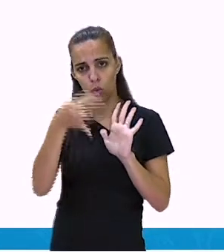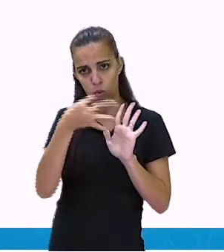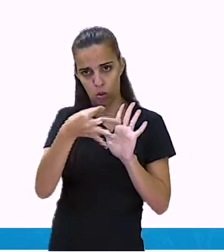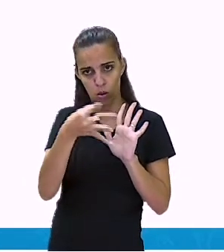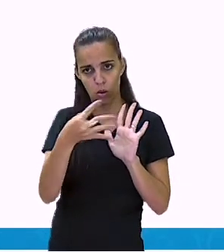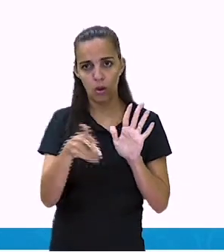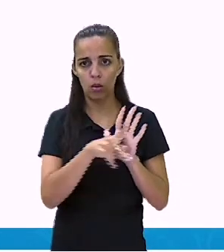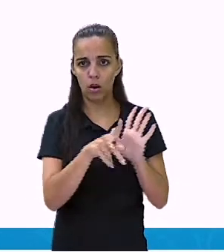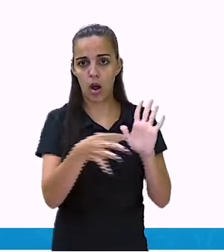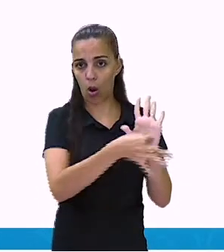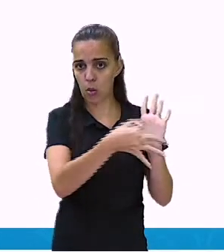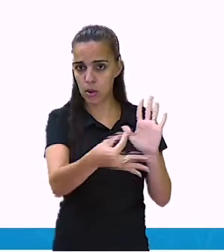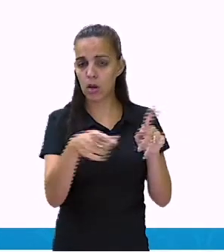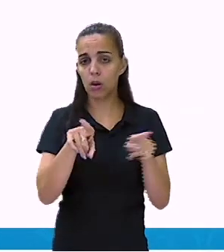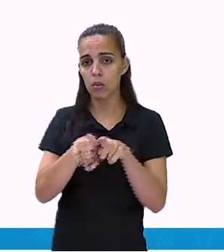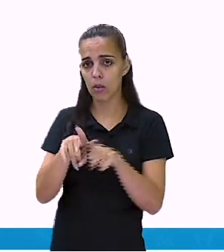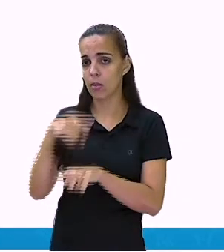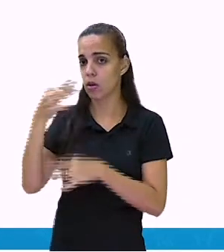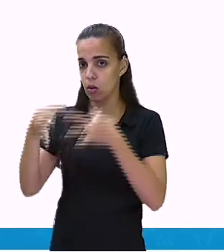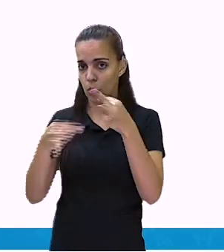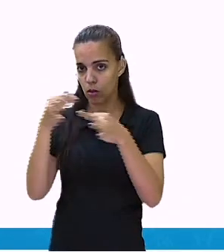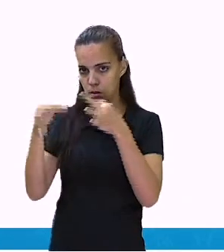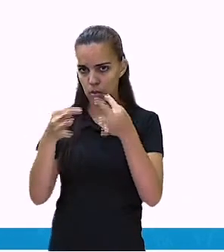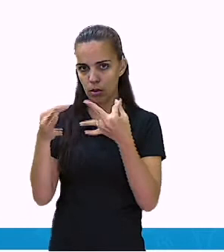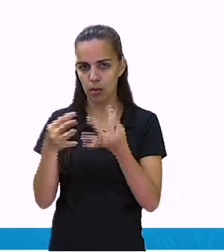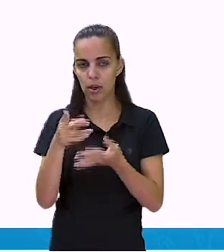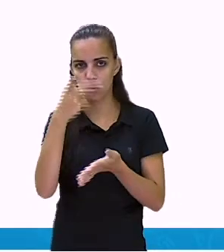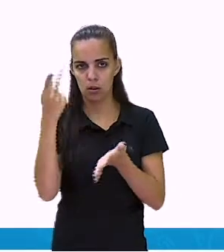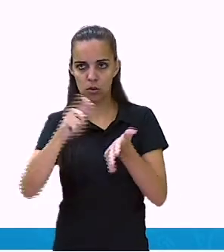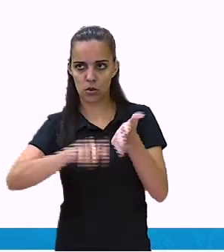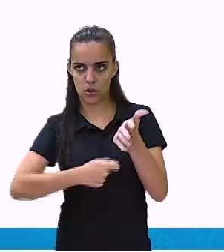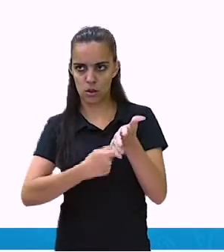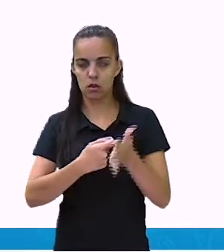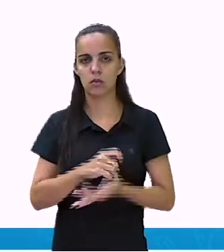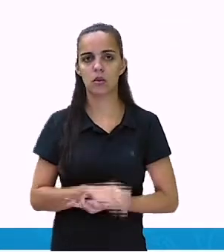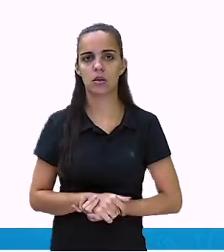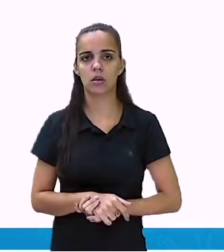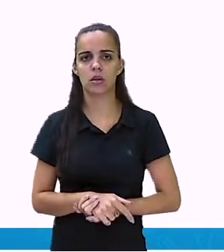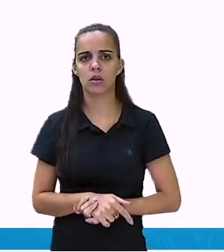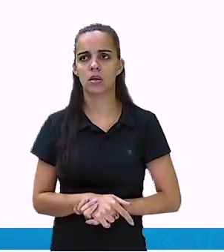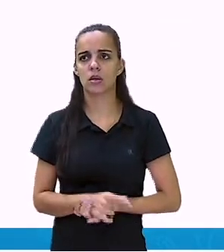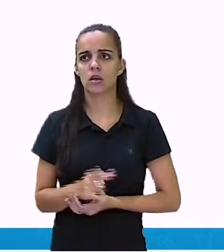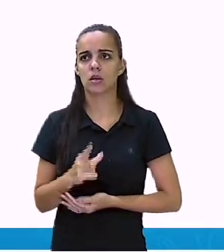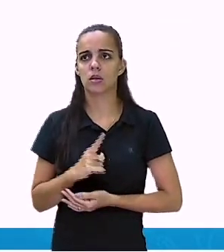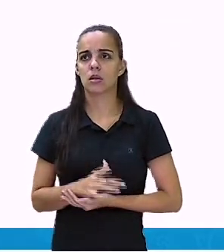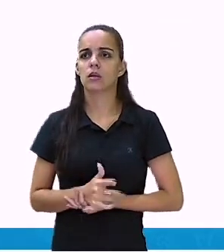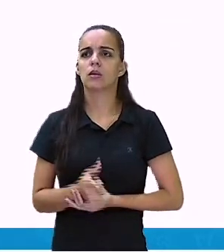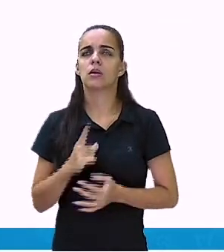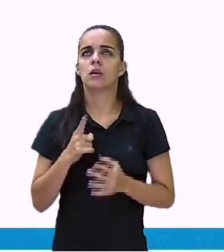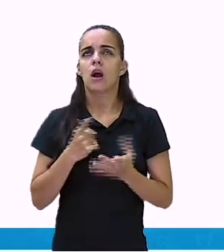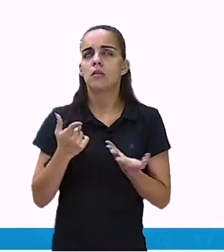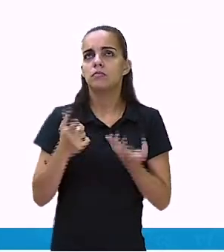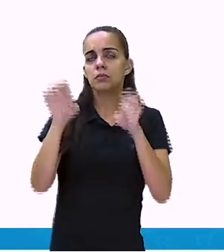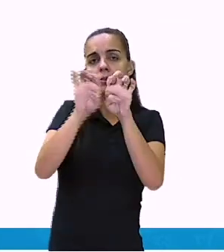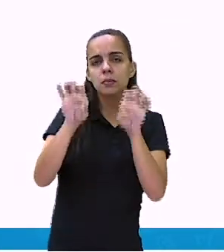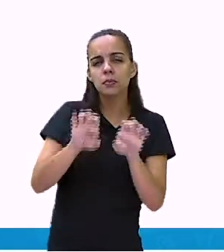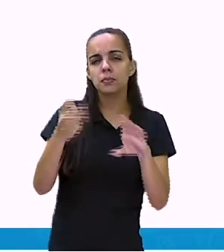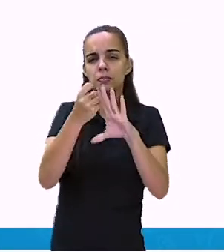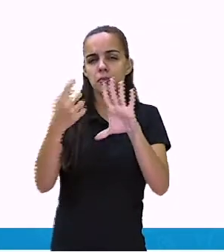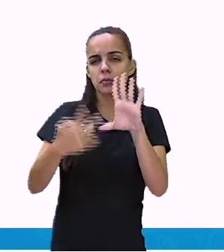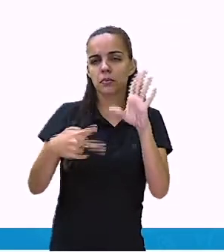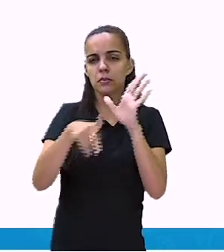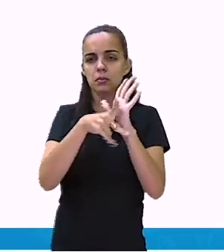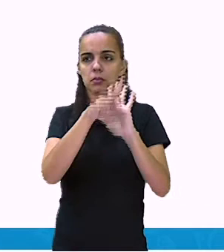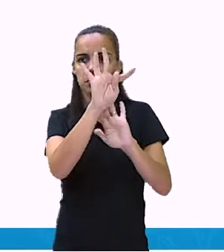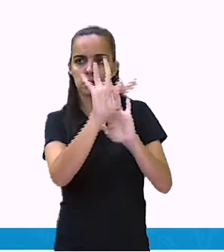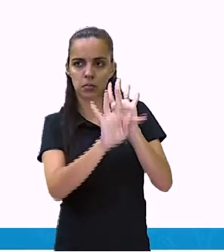pelos argumentos. São as características, né, a estrutura